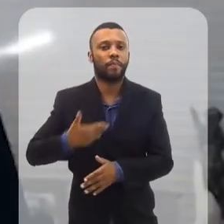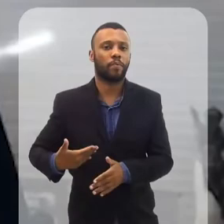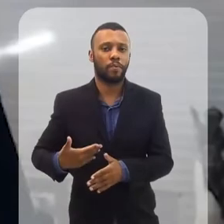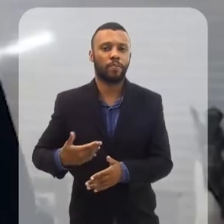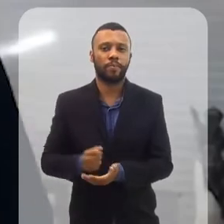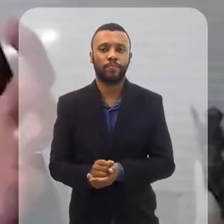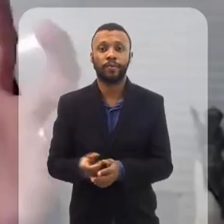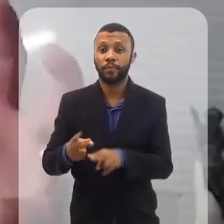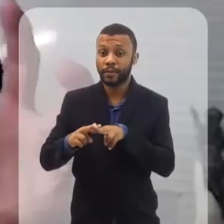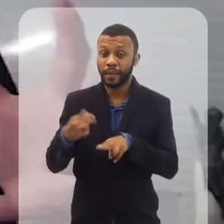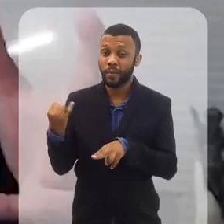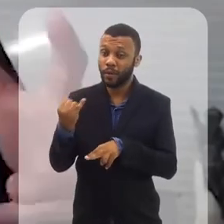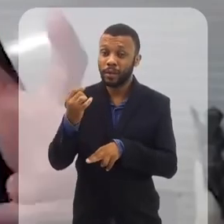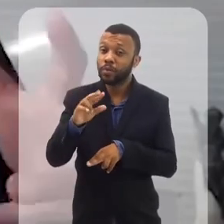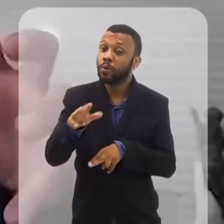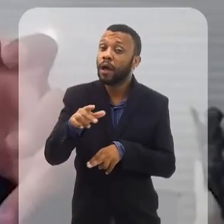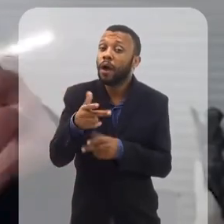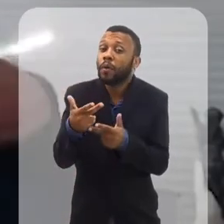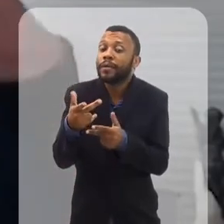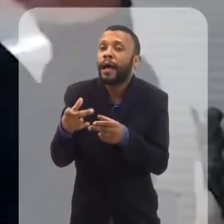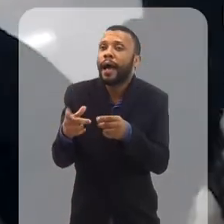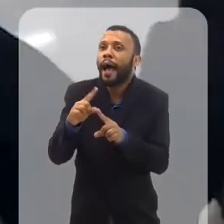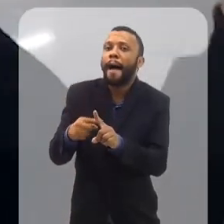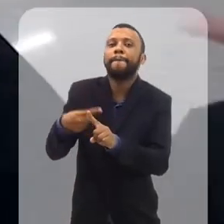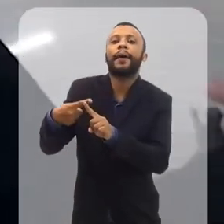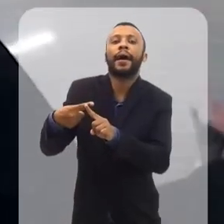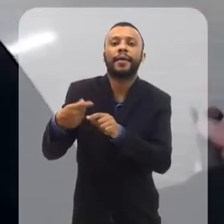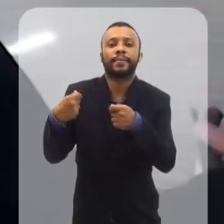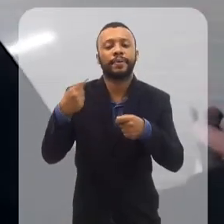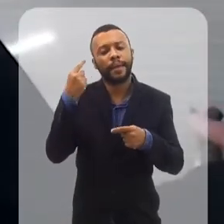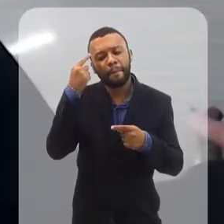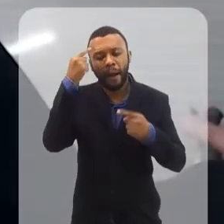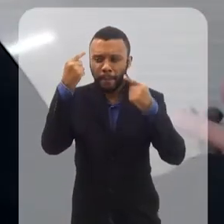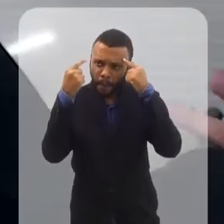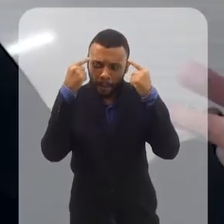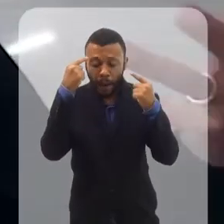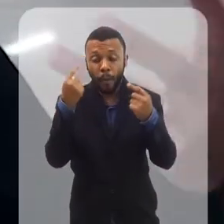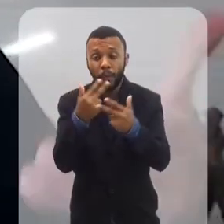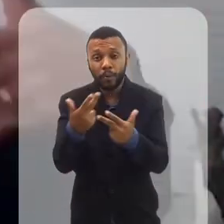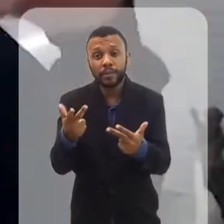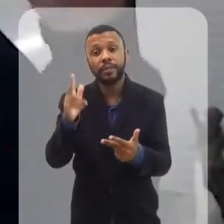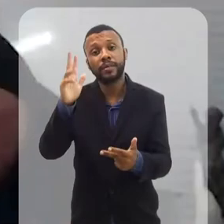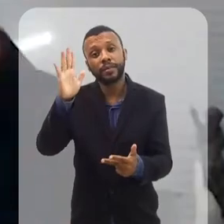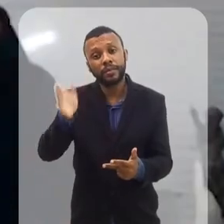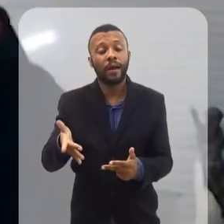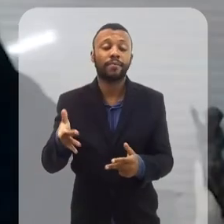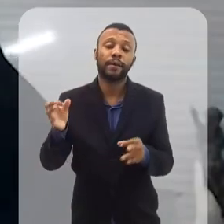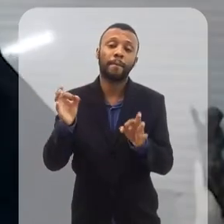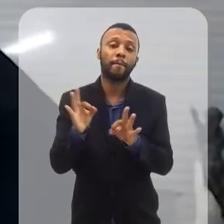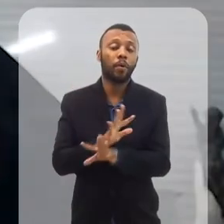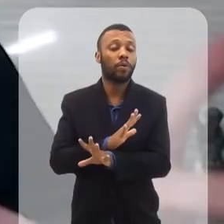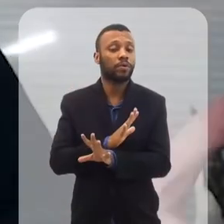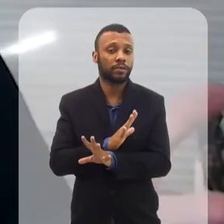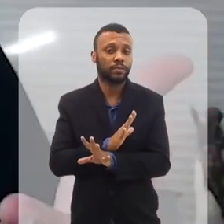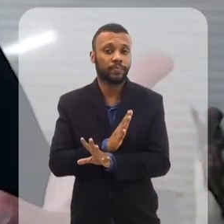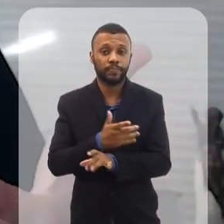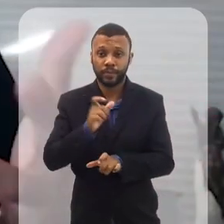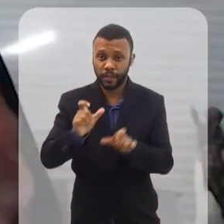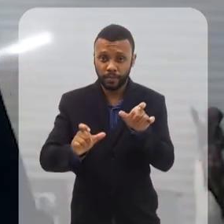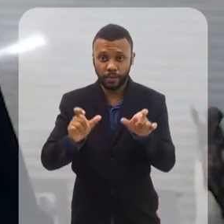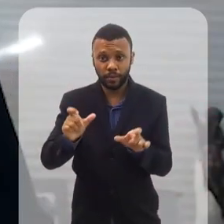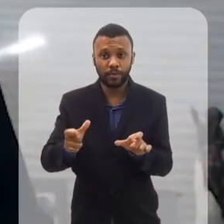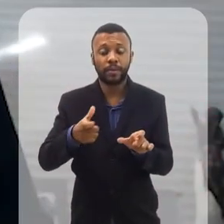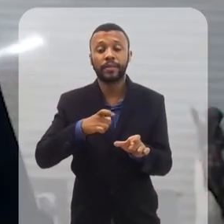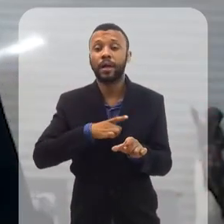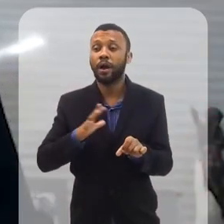público compreender que não é algo a mais que você tem que inventar, não. É uma coisa onde as pessoas já vão estar lá,